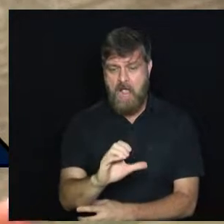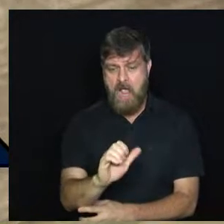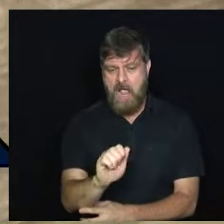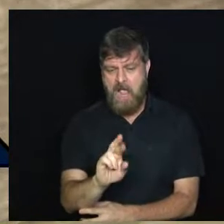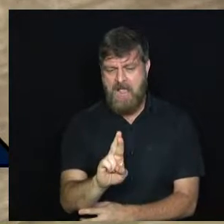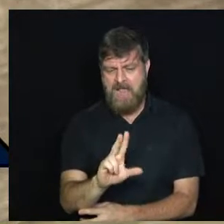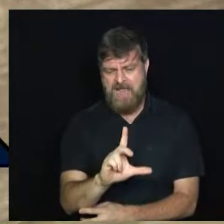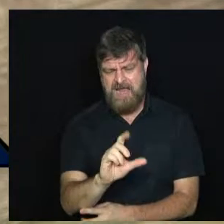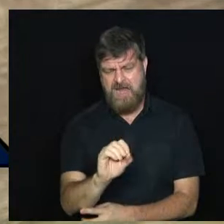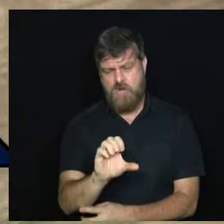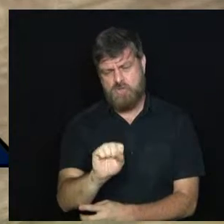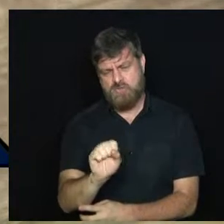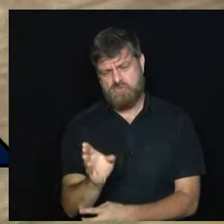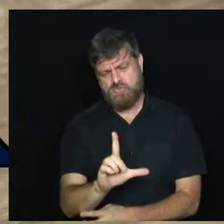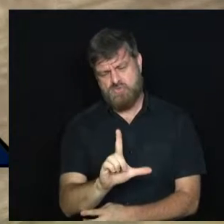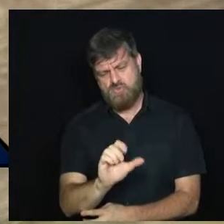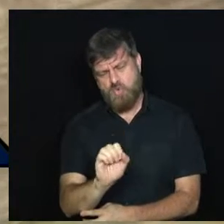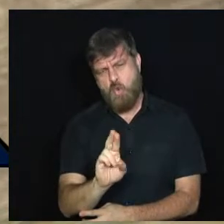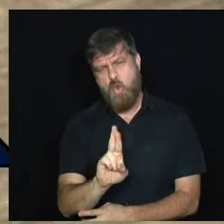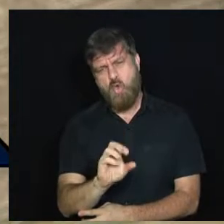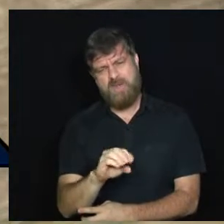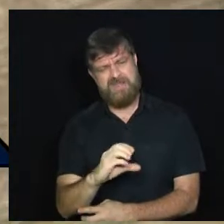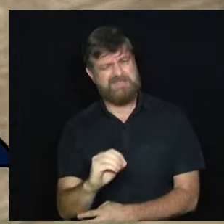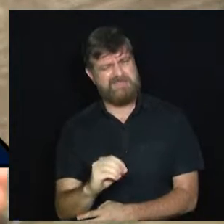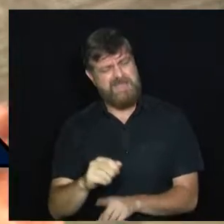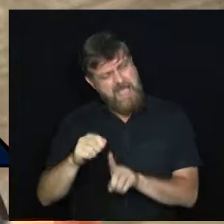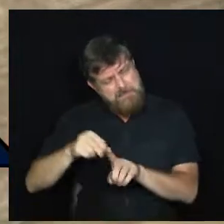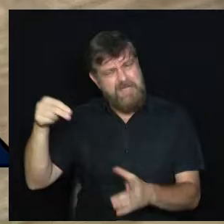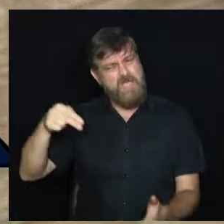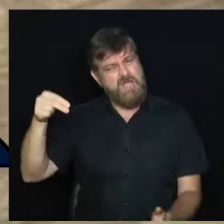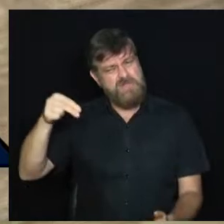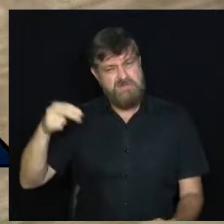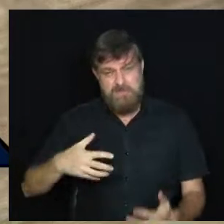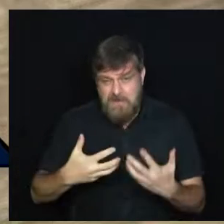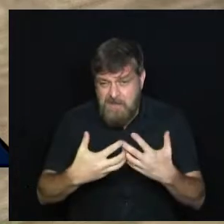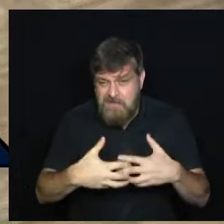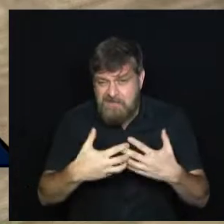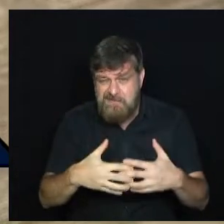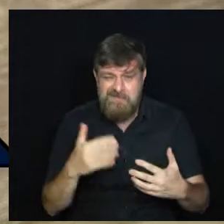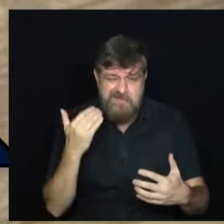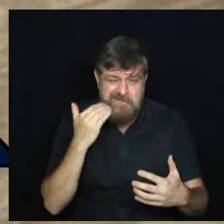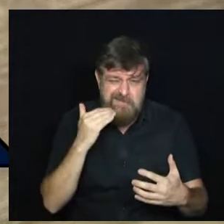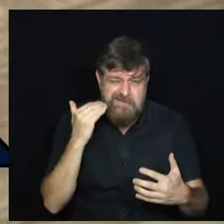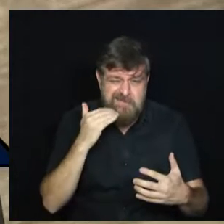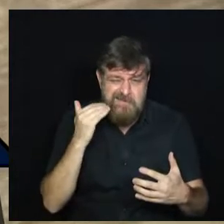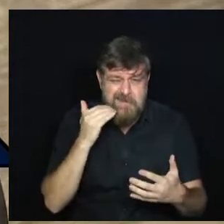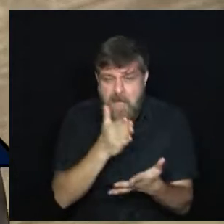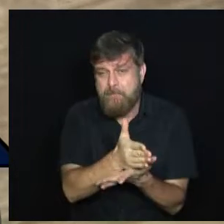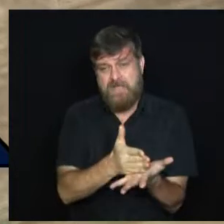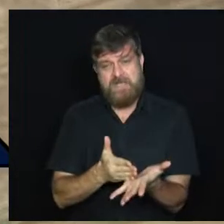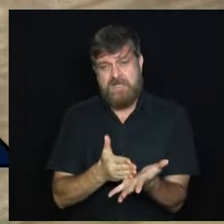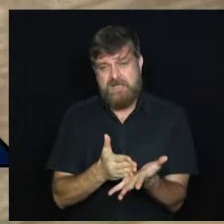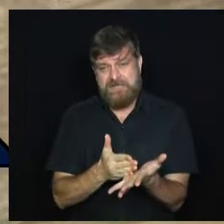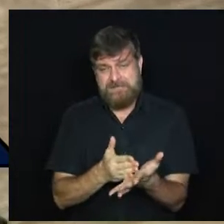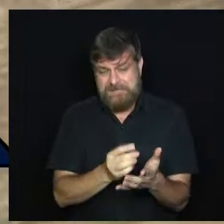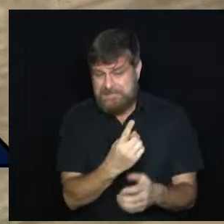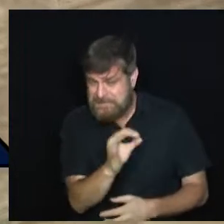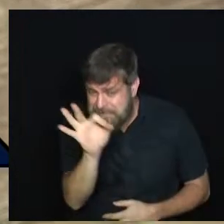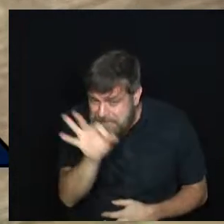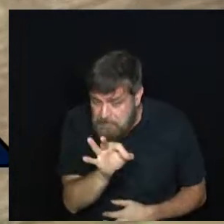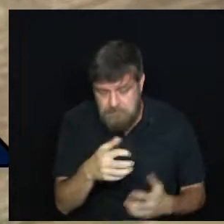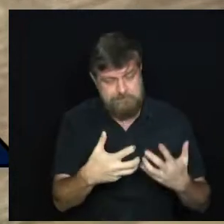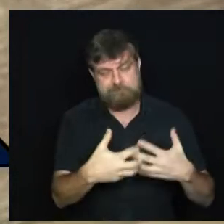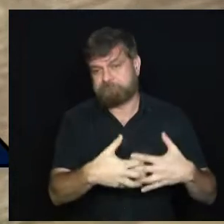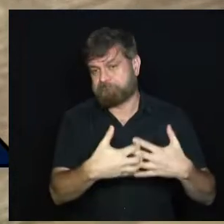Ora, a UPA do Carlos Lourenço foi inaugurada no final de novembro e funcionando a meio vapor apenas. Ela não está nem funcionando a